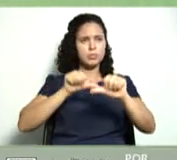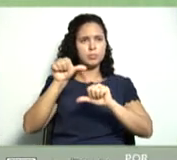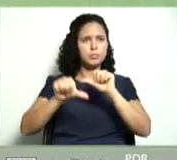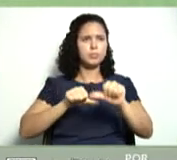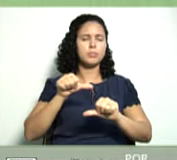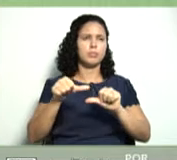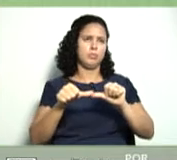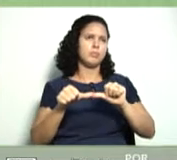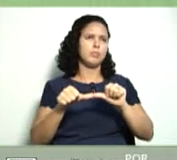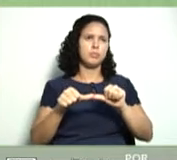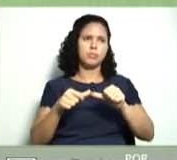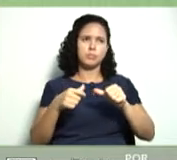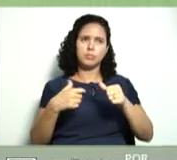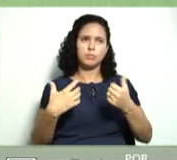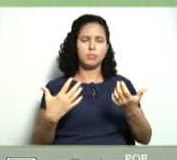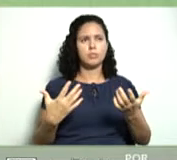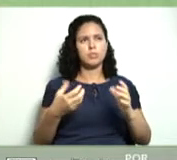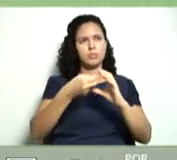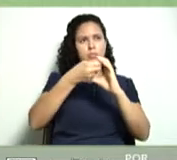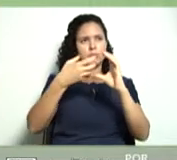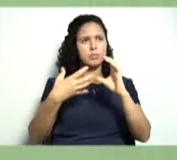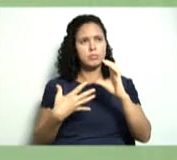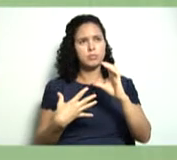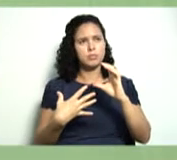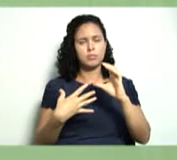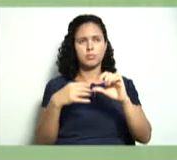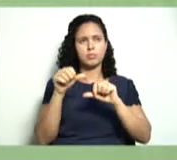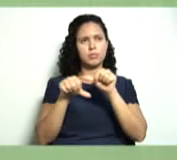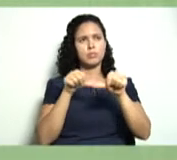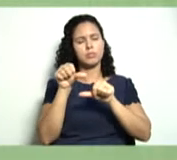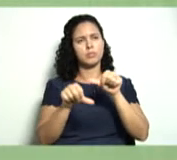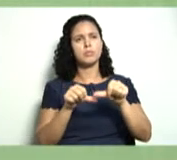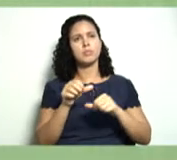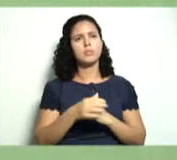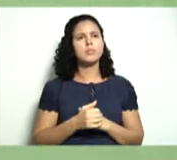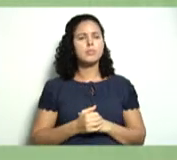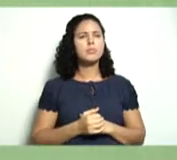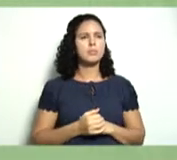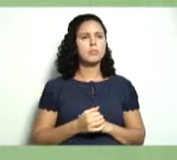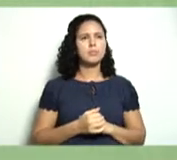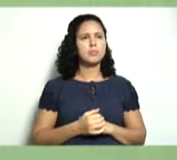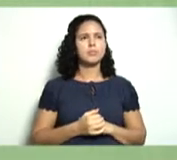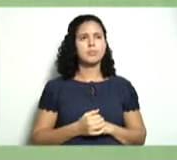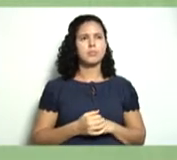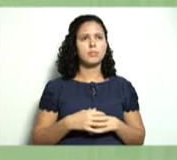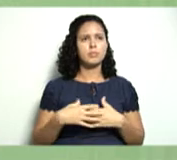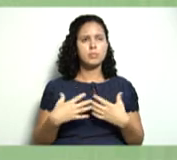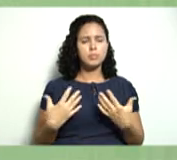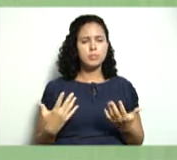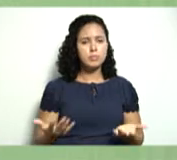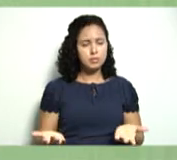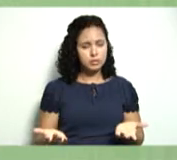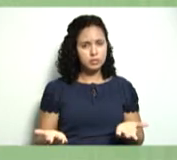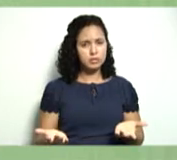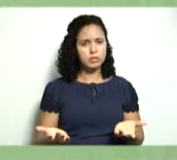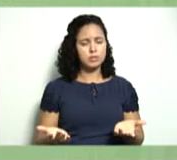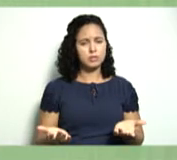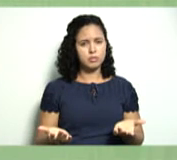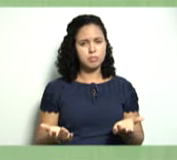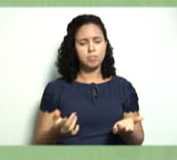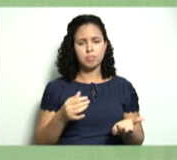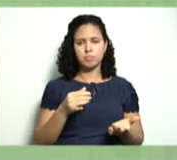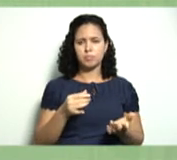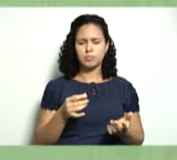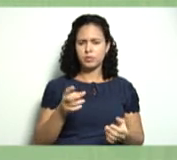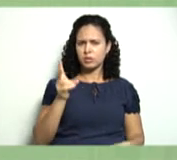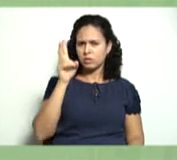utilizar você pode estar navegando então assim revisão e sublinhei sublinhados